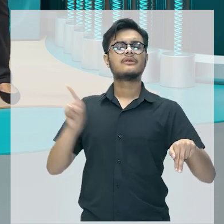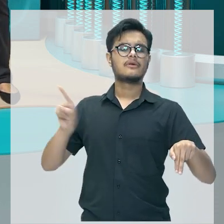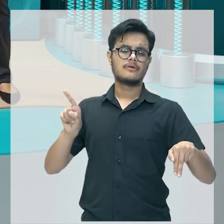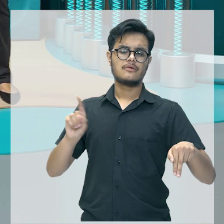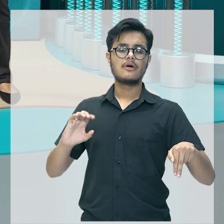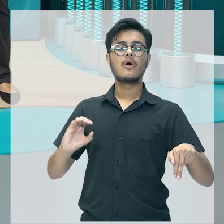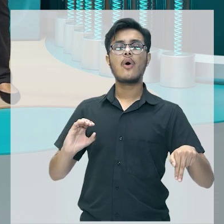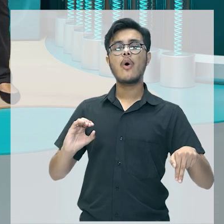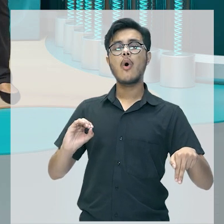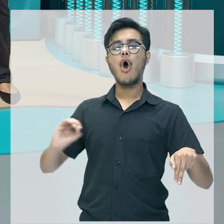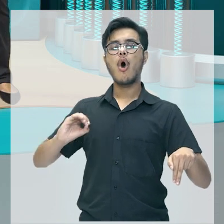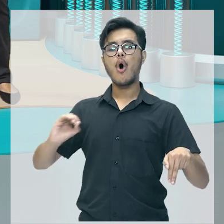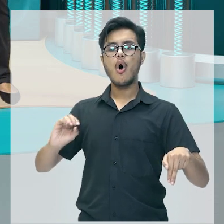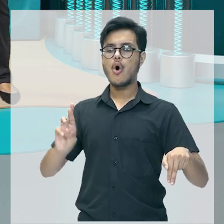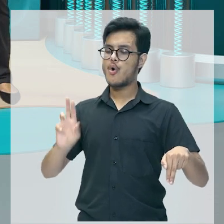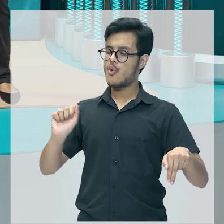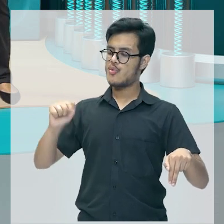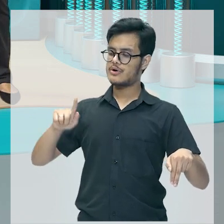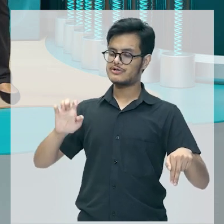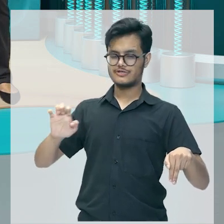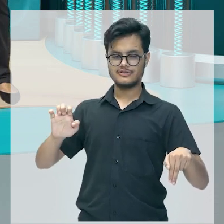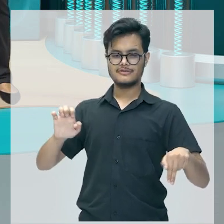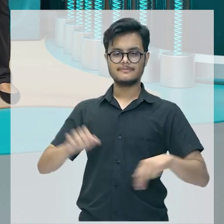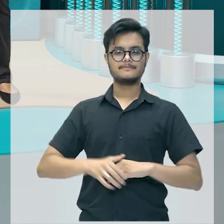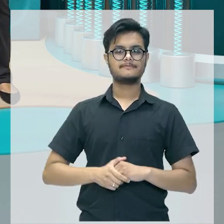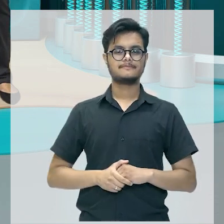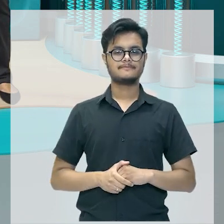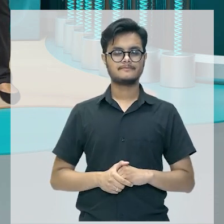de O, né? Bem redondinho, orange.